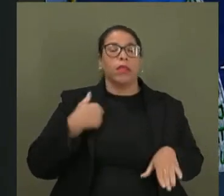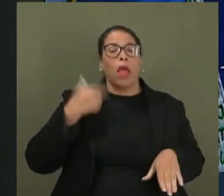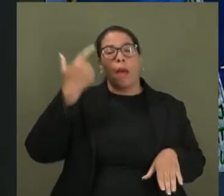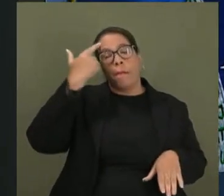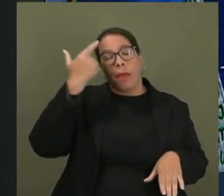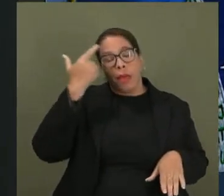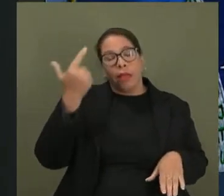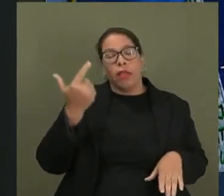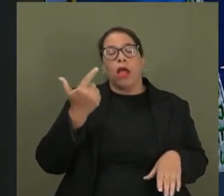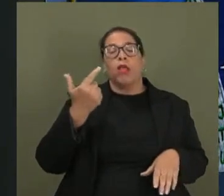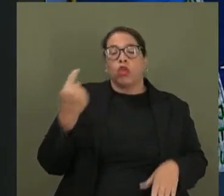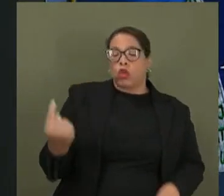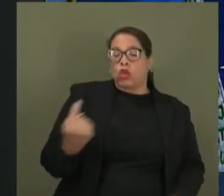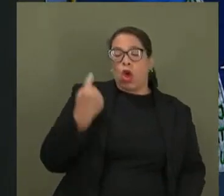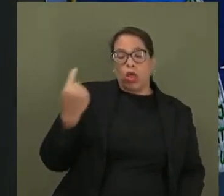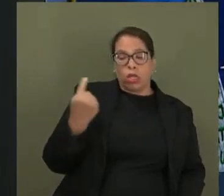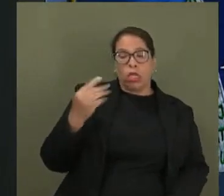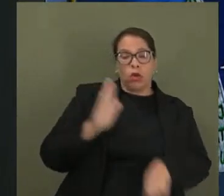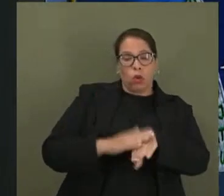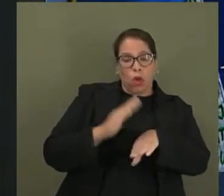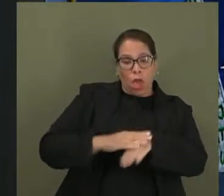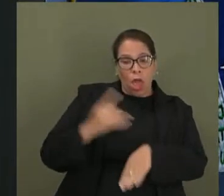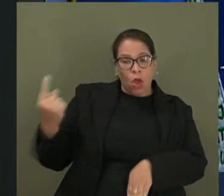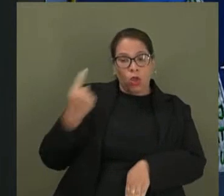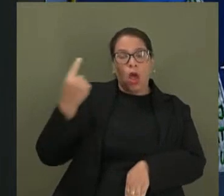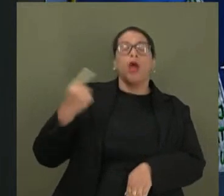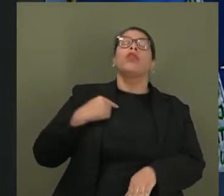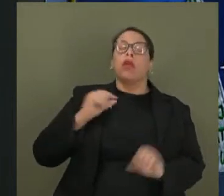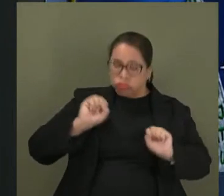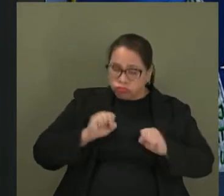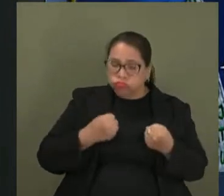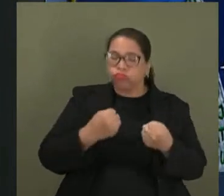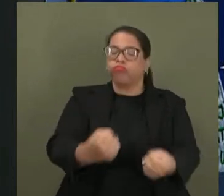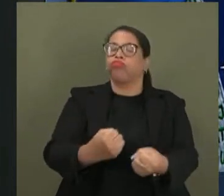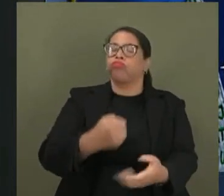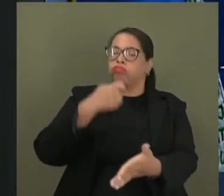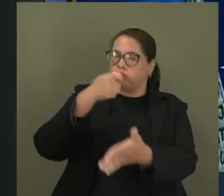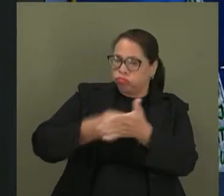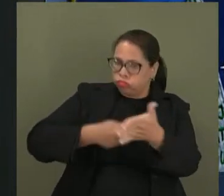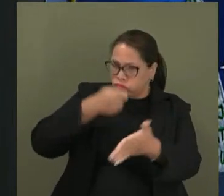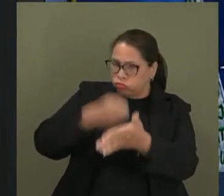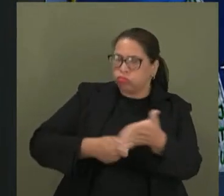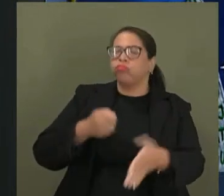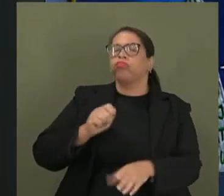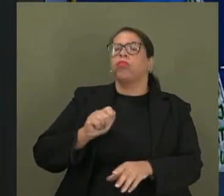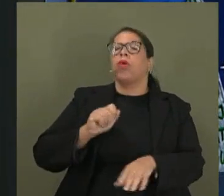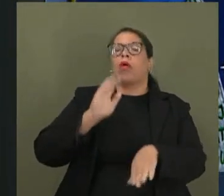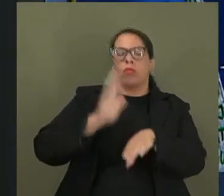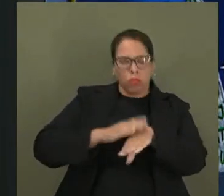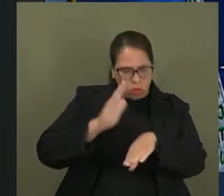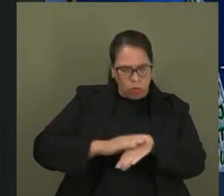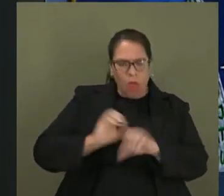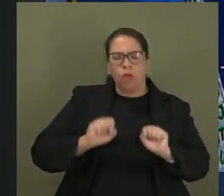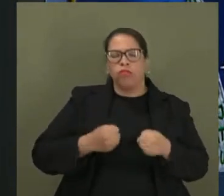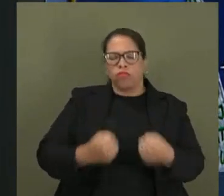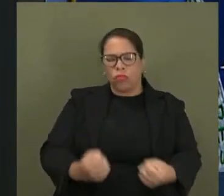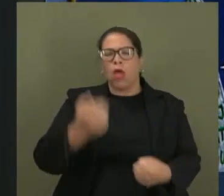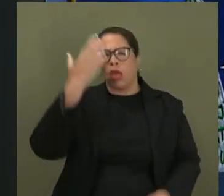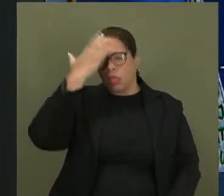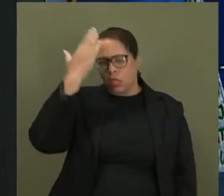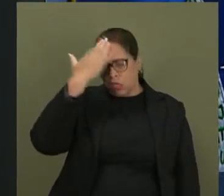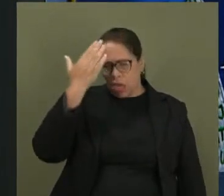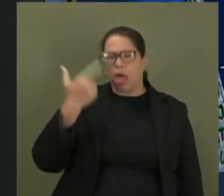no deserto, vou continuar cumprindo meu dever da melhor forma possível, mesmo reconhecendo